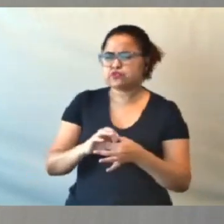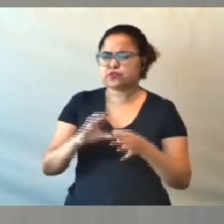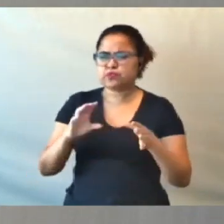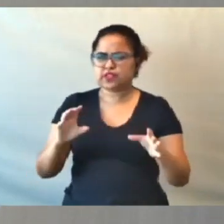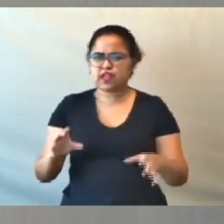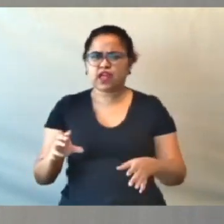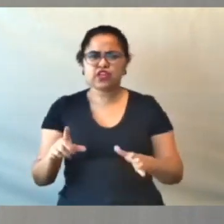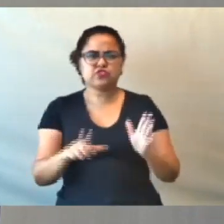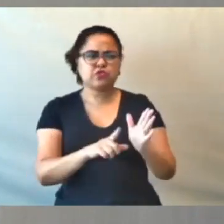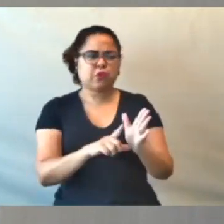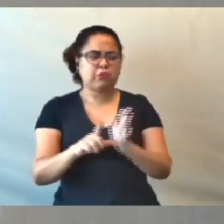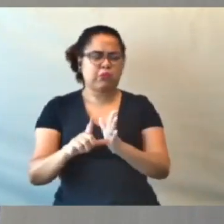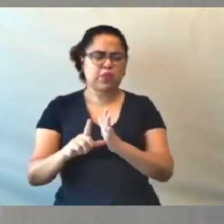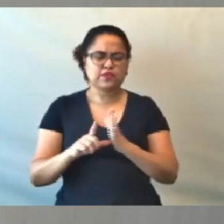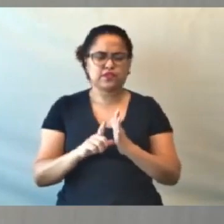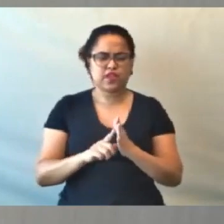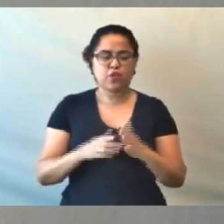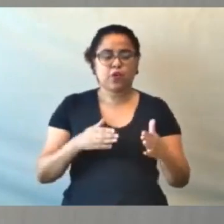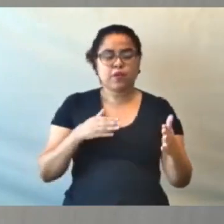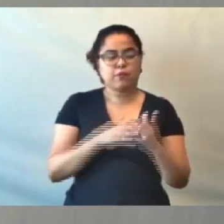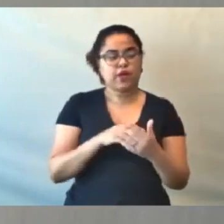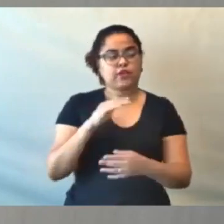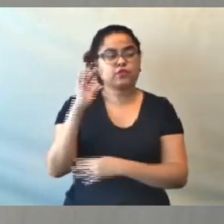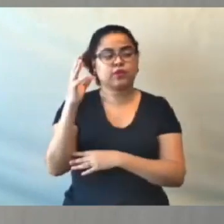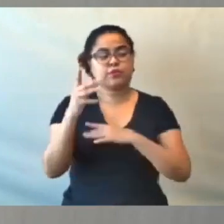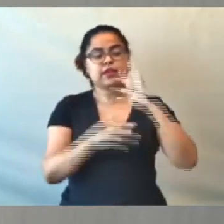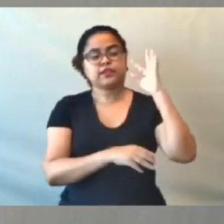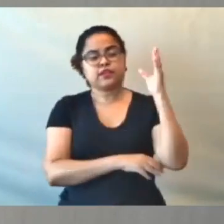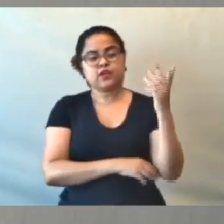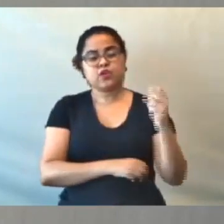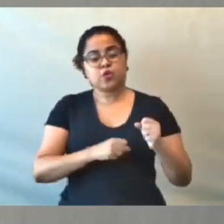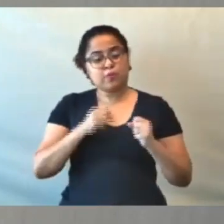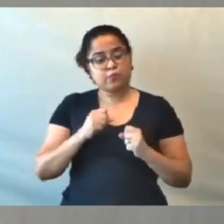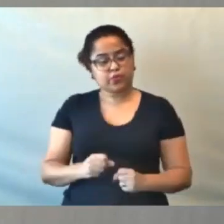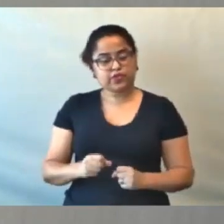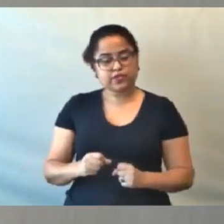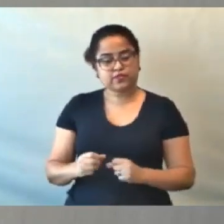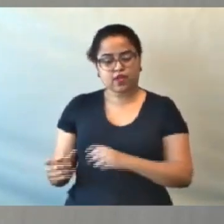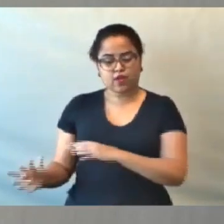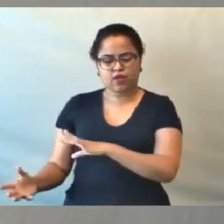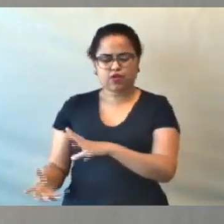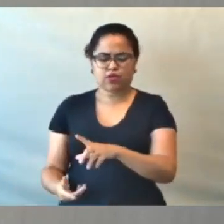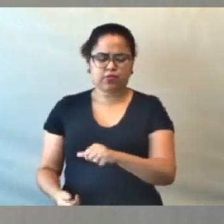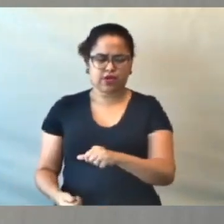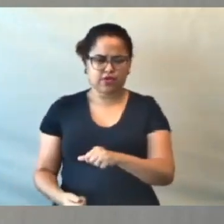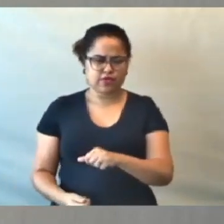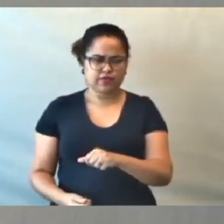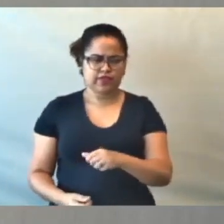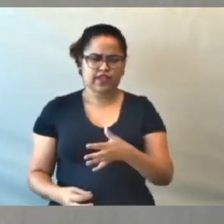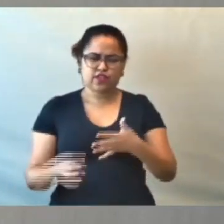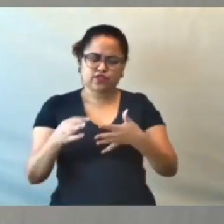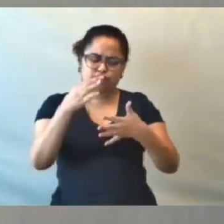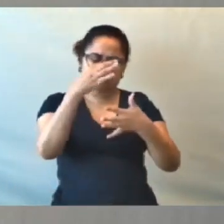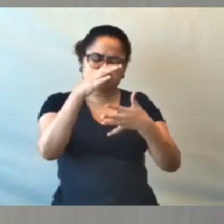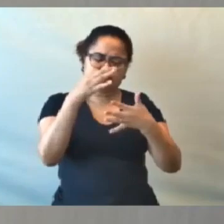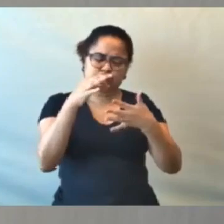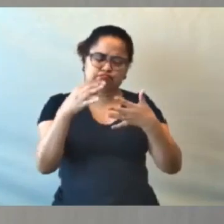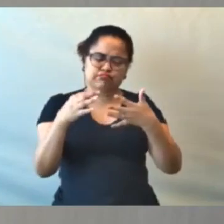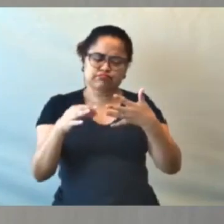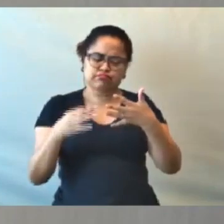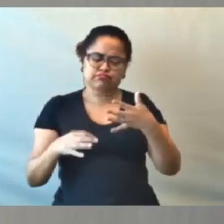ambiental e o potencial global. Vários desses itens em cada um desses conjuntos, inclusive destacados